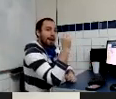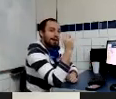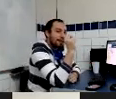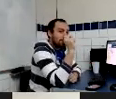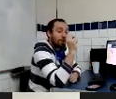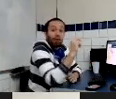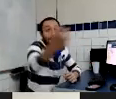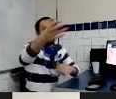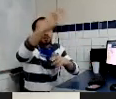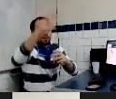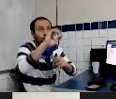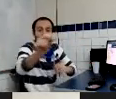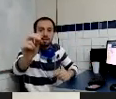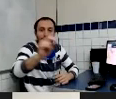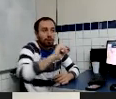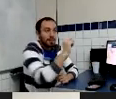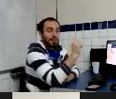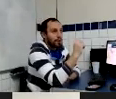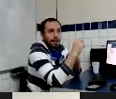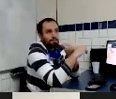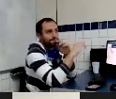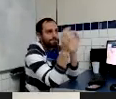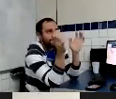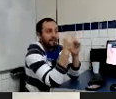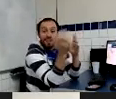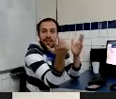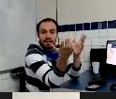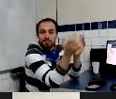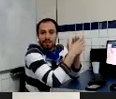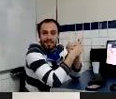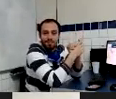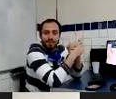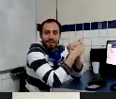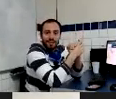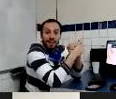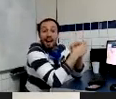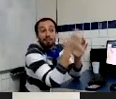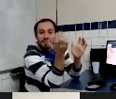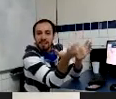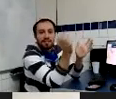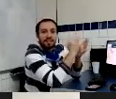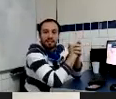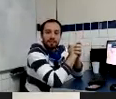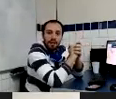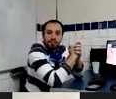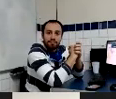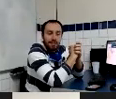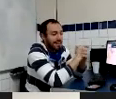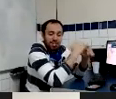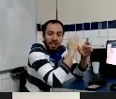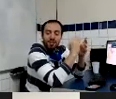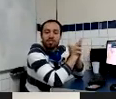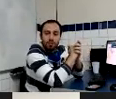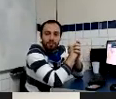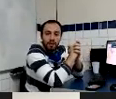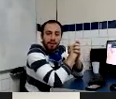Então, isso é algo... Outra cidade, um outro exemplo que é Veneza, por exemplo, Amsterdã também, uma